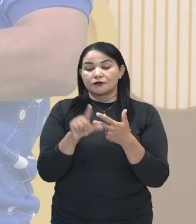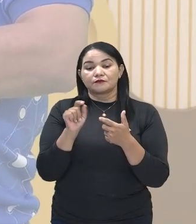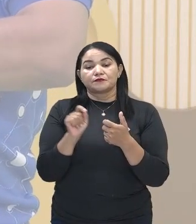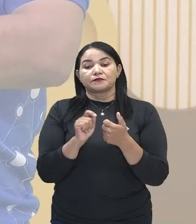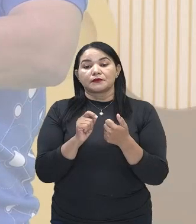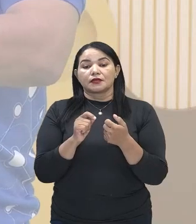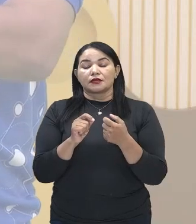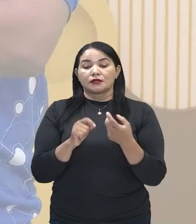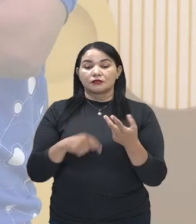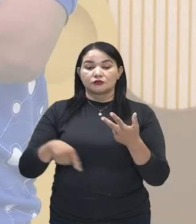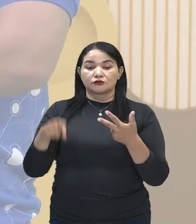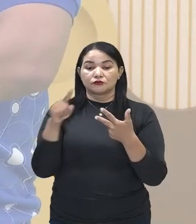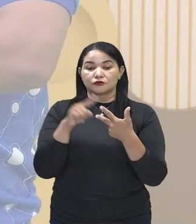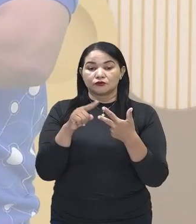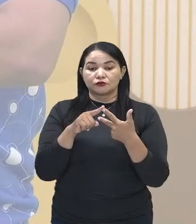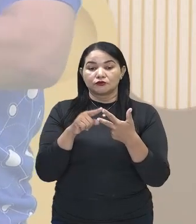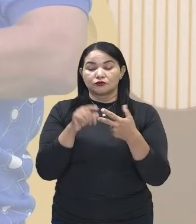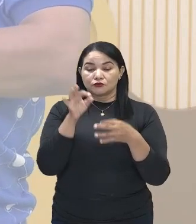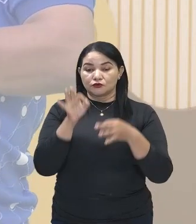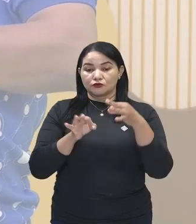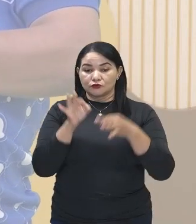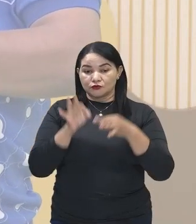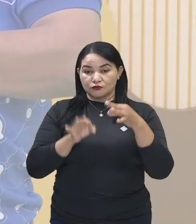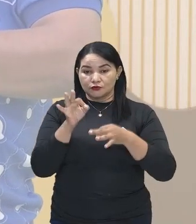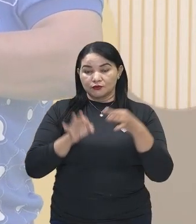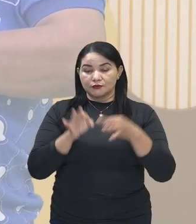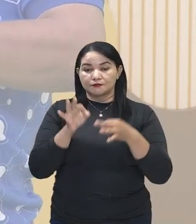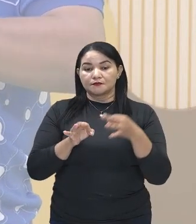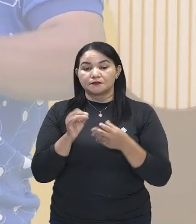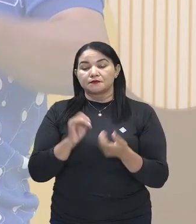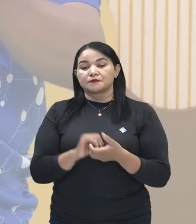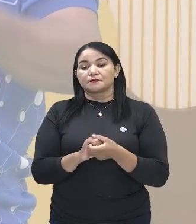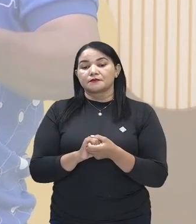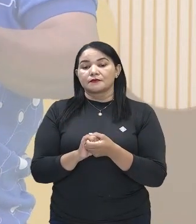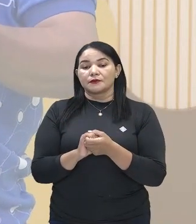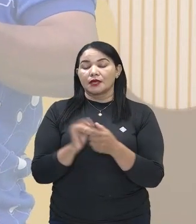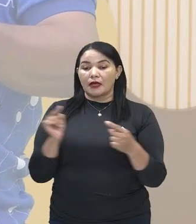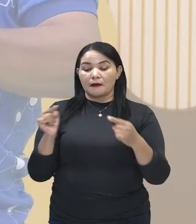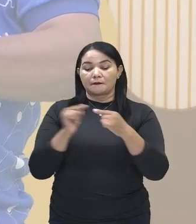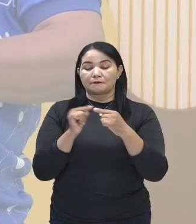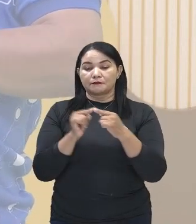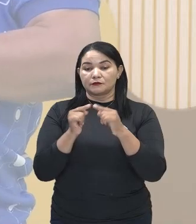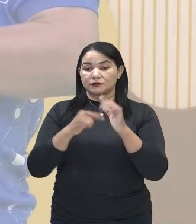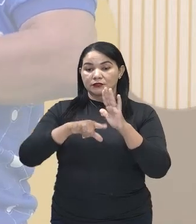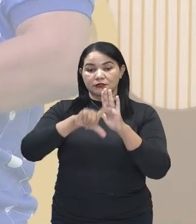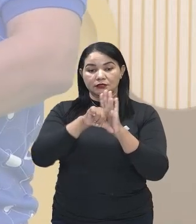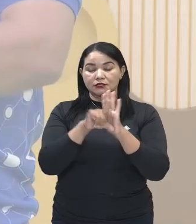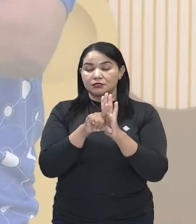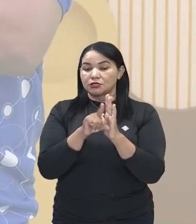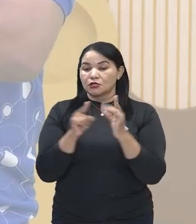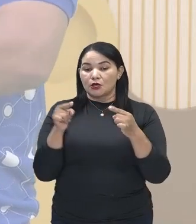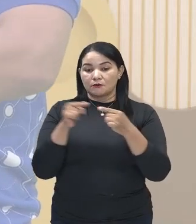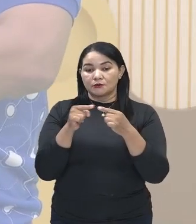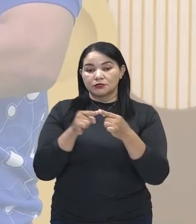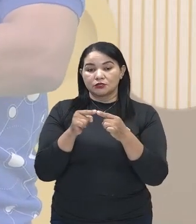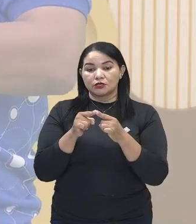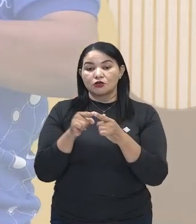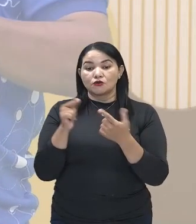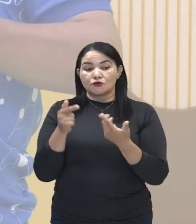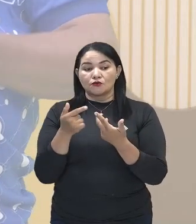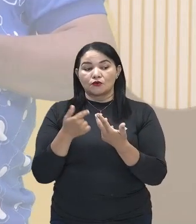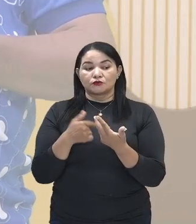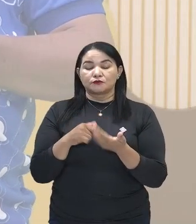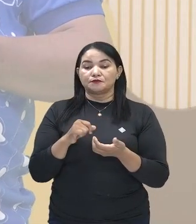leis. Nós temos o poder judiciário, que é aqueles que aplicam as leis, e nós temos o poder